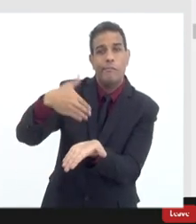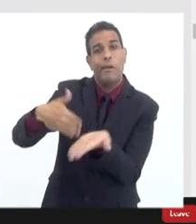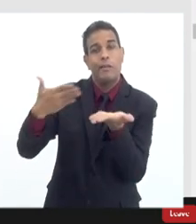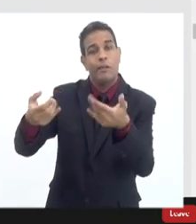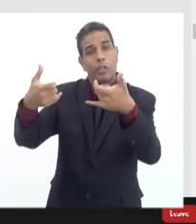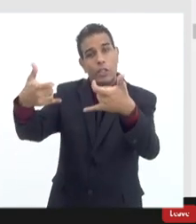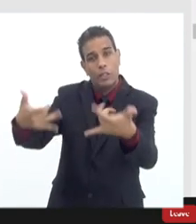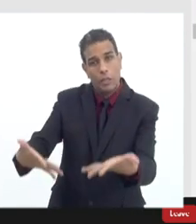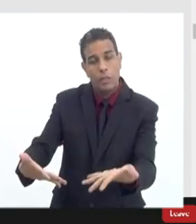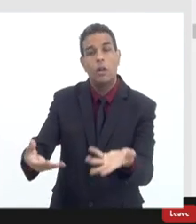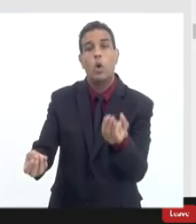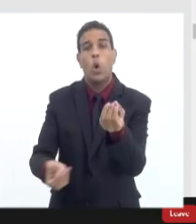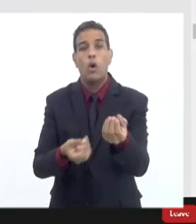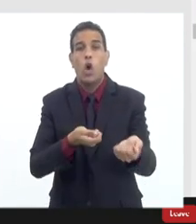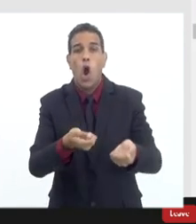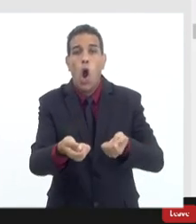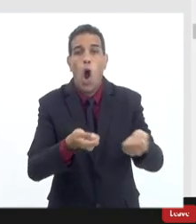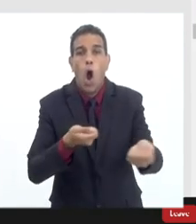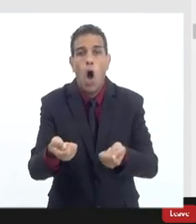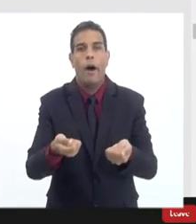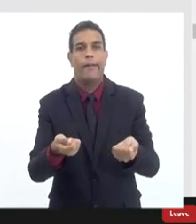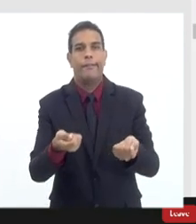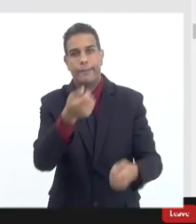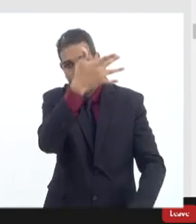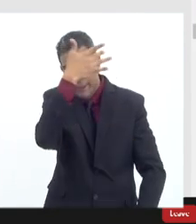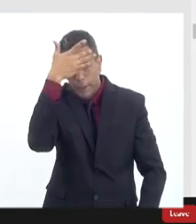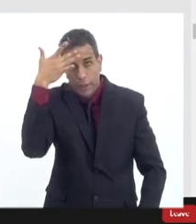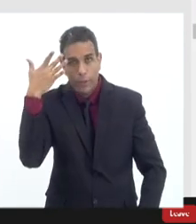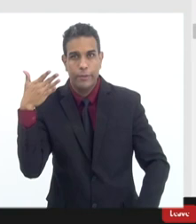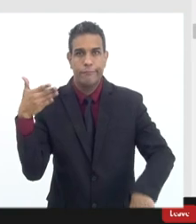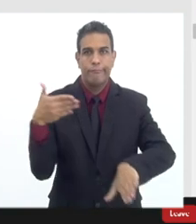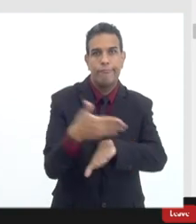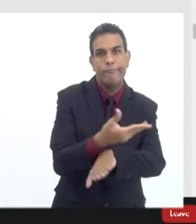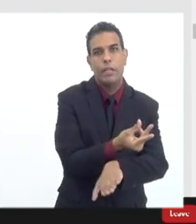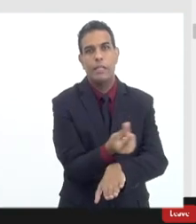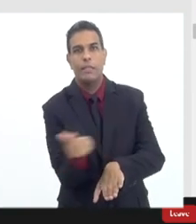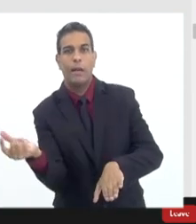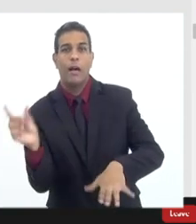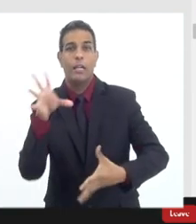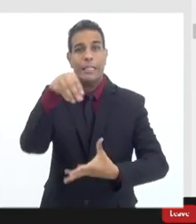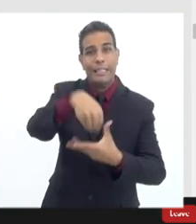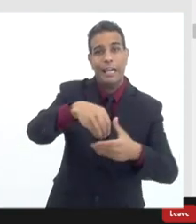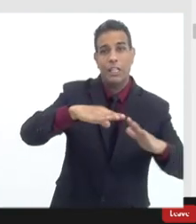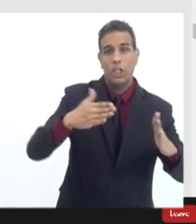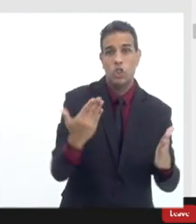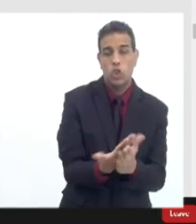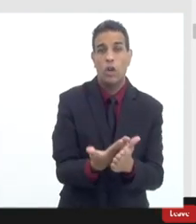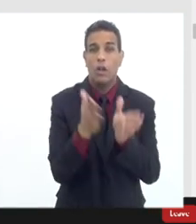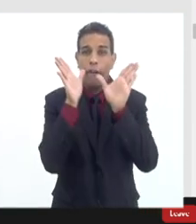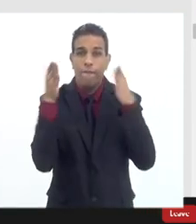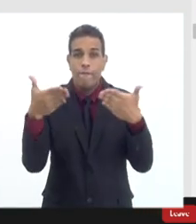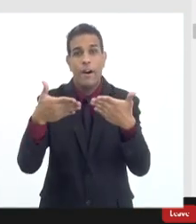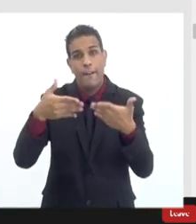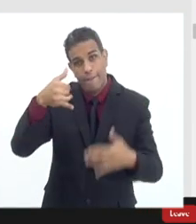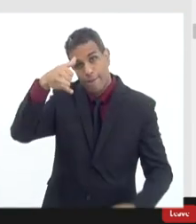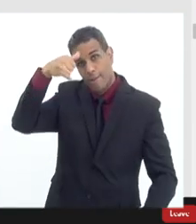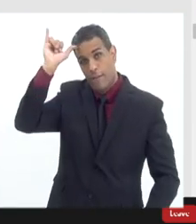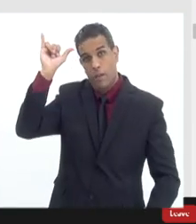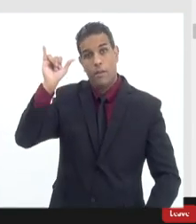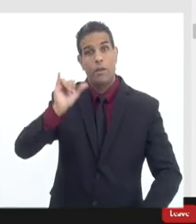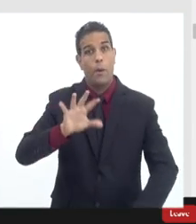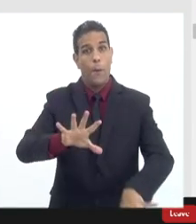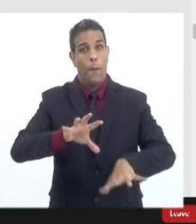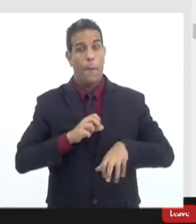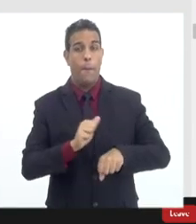sobre isso, porque o controle de fluxo é algo muito importante nesse período de pandemia, em especial para evitar a entrada de